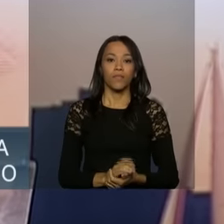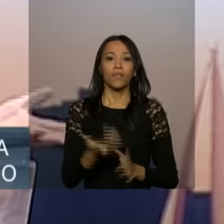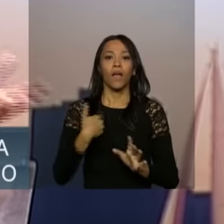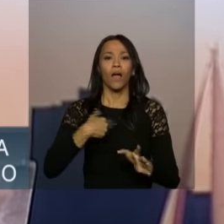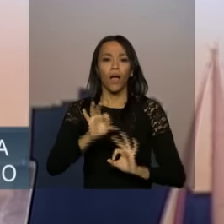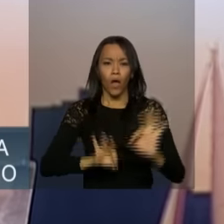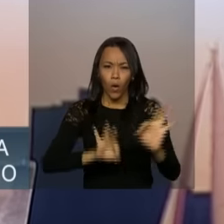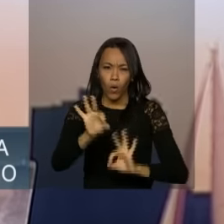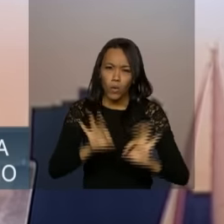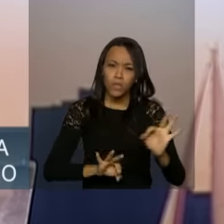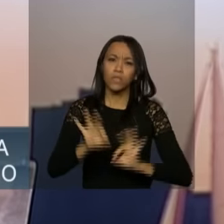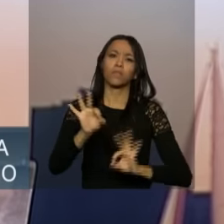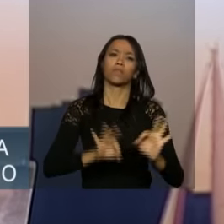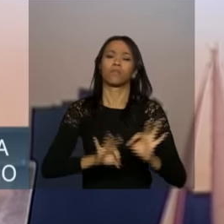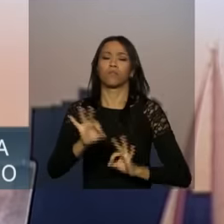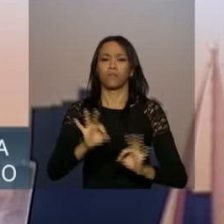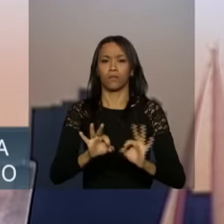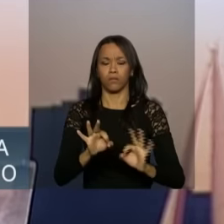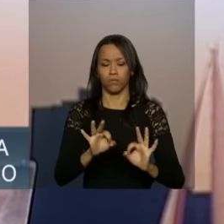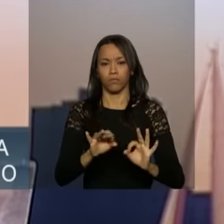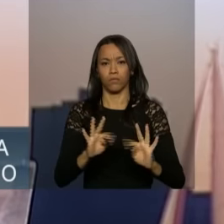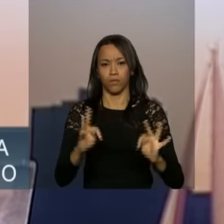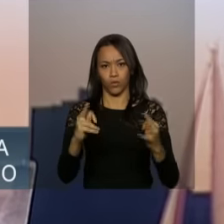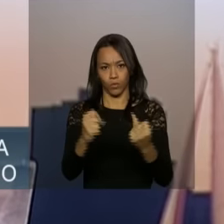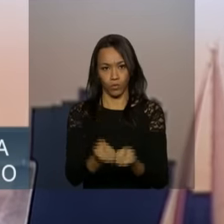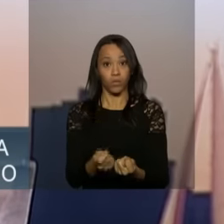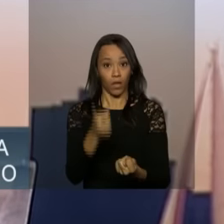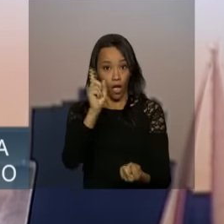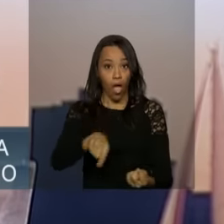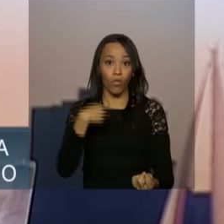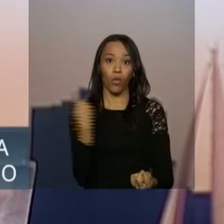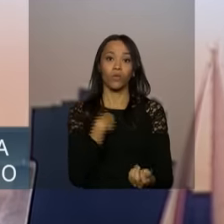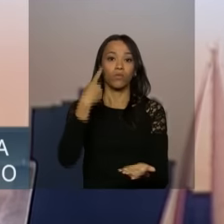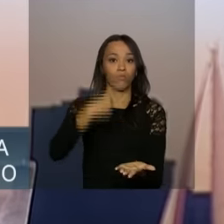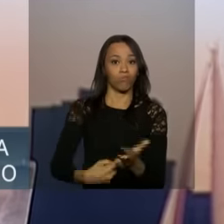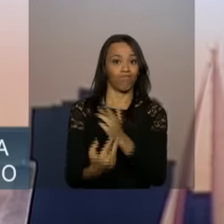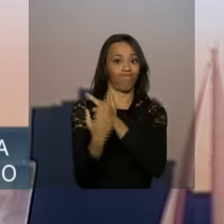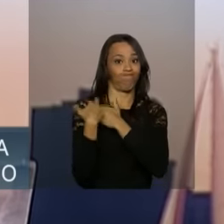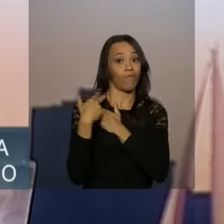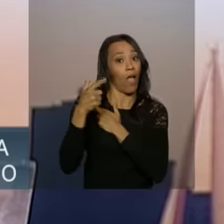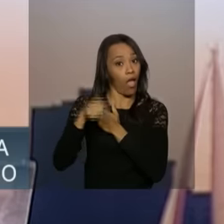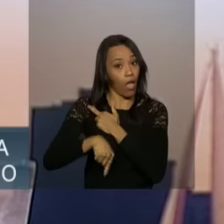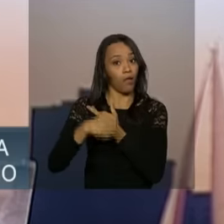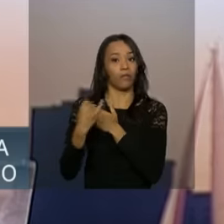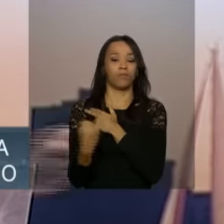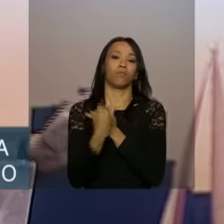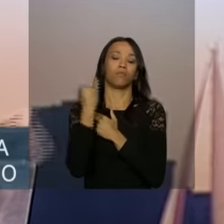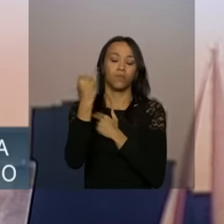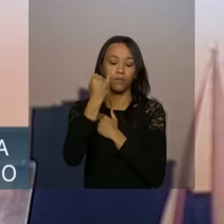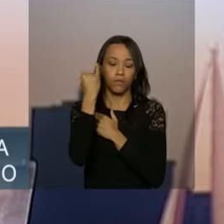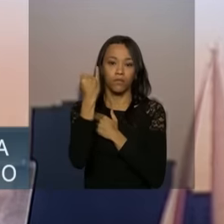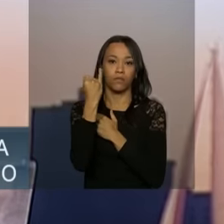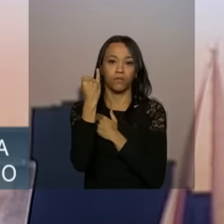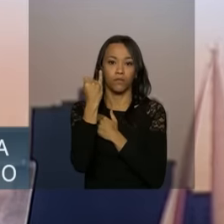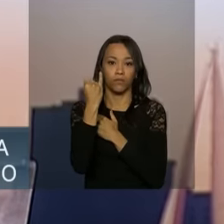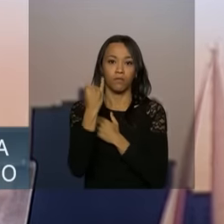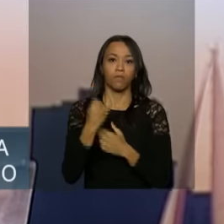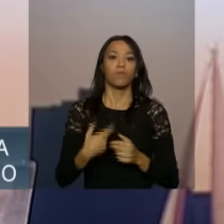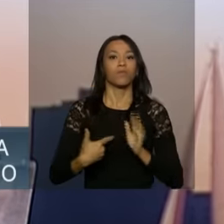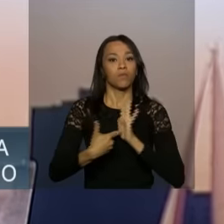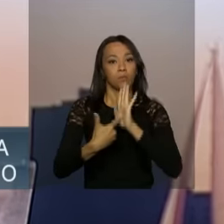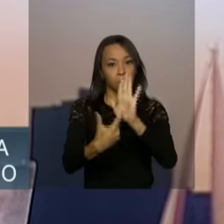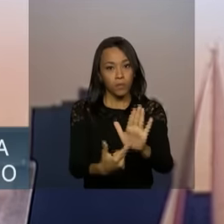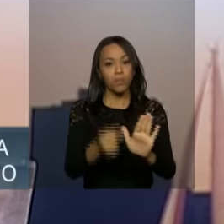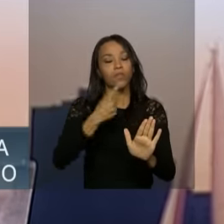da nossa matriz de responsabilidades é muito importante e sublinha que, de